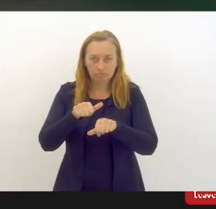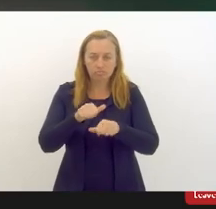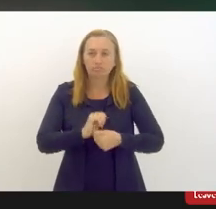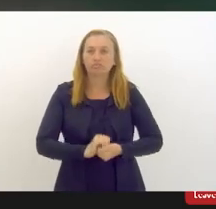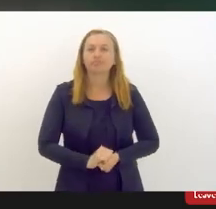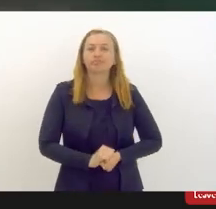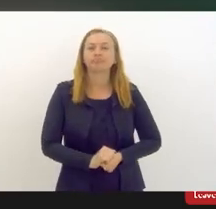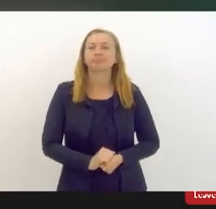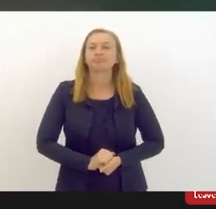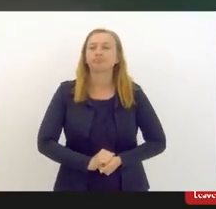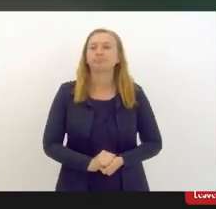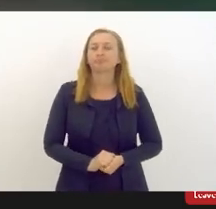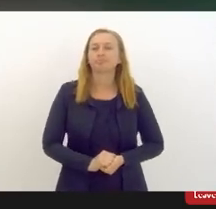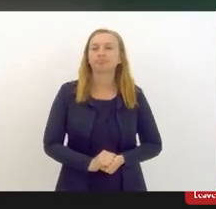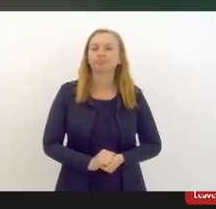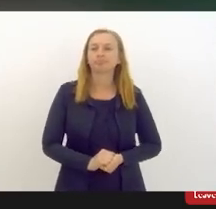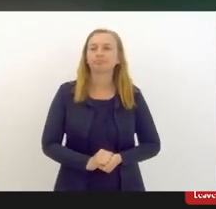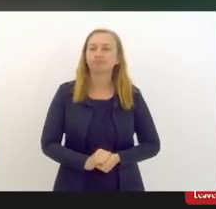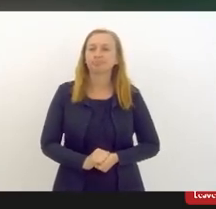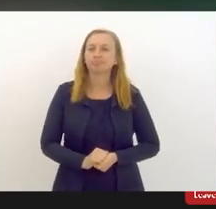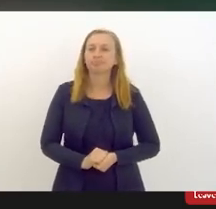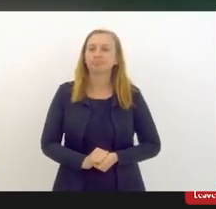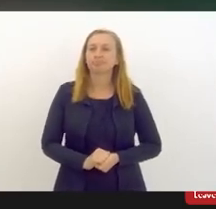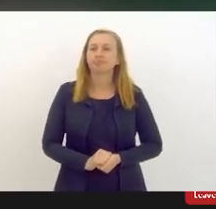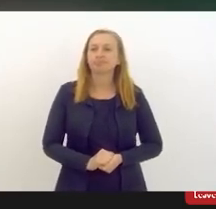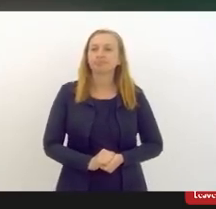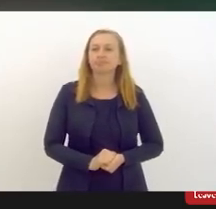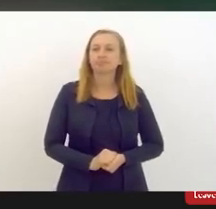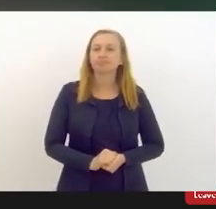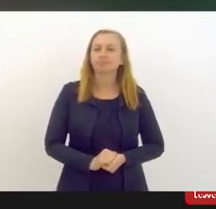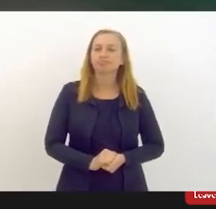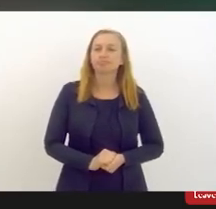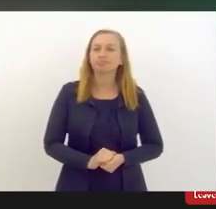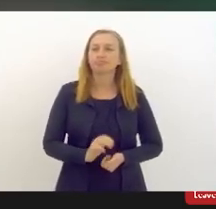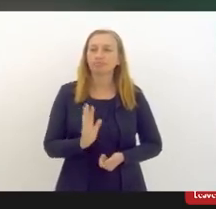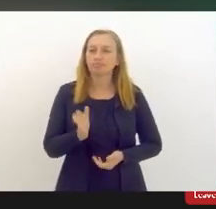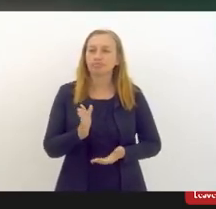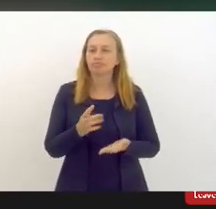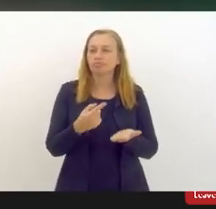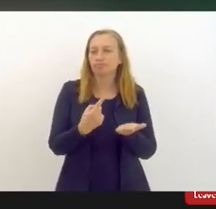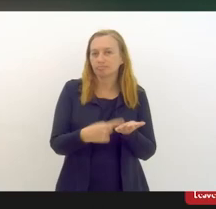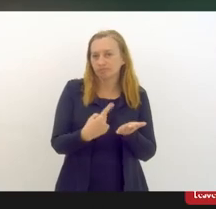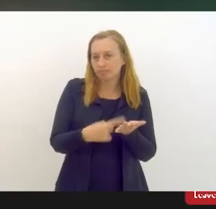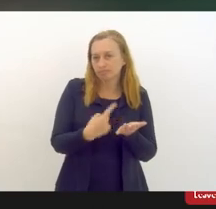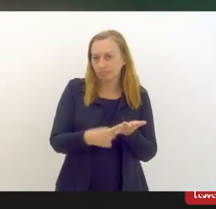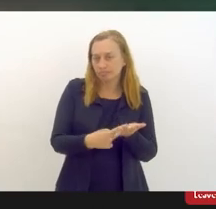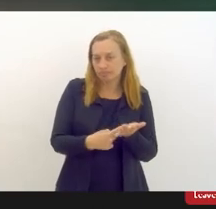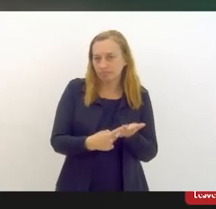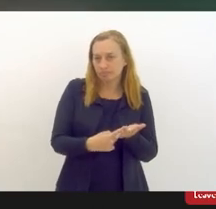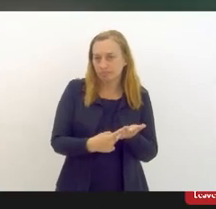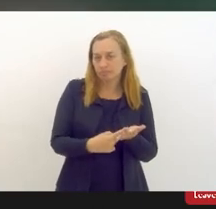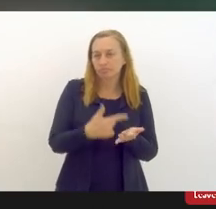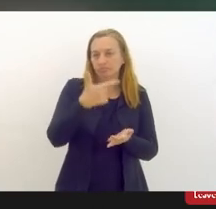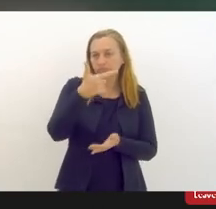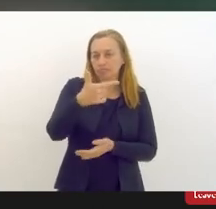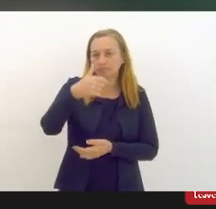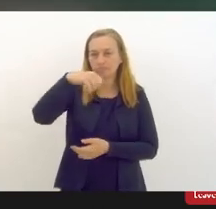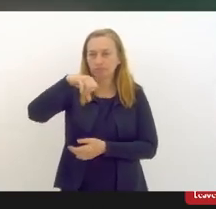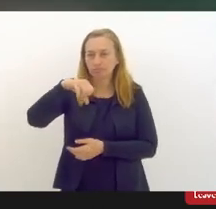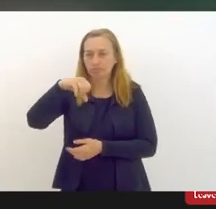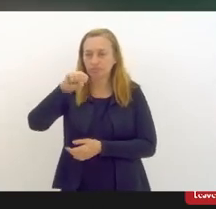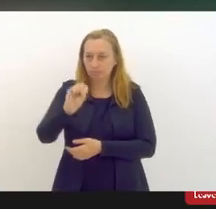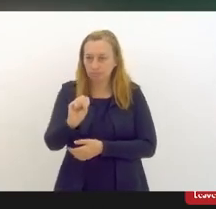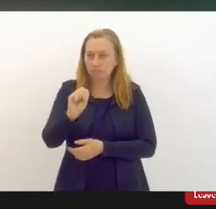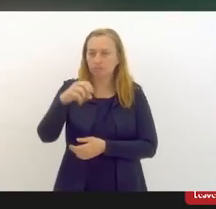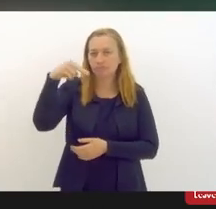E ficou... nós pré-agendamos uma data que que seria o dia 28 de novembro, para a